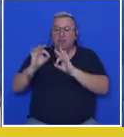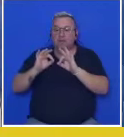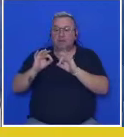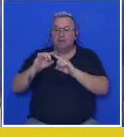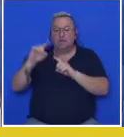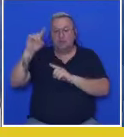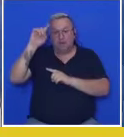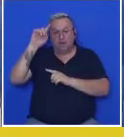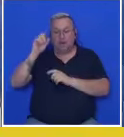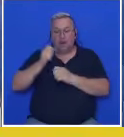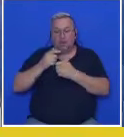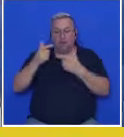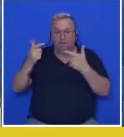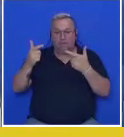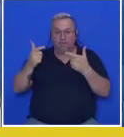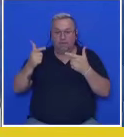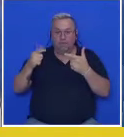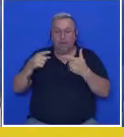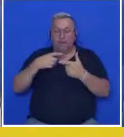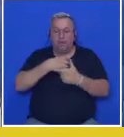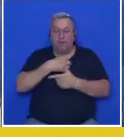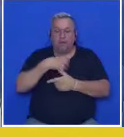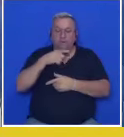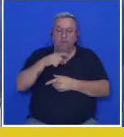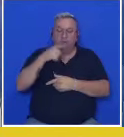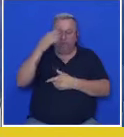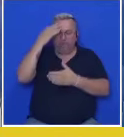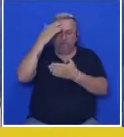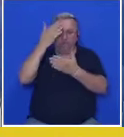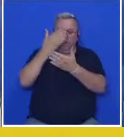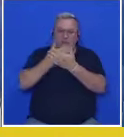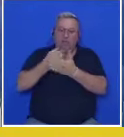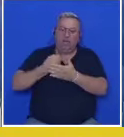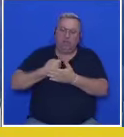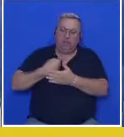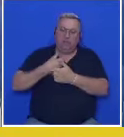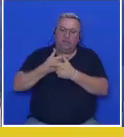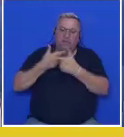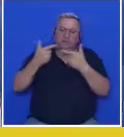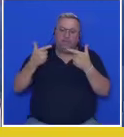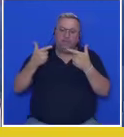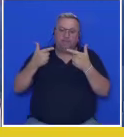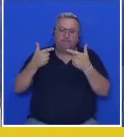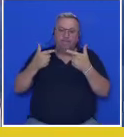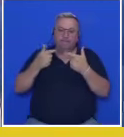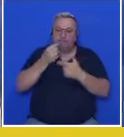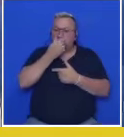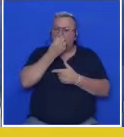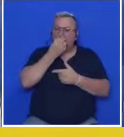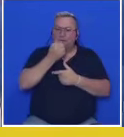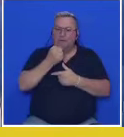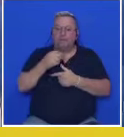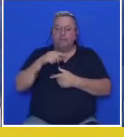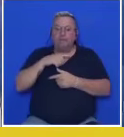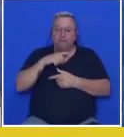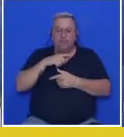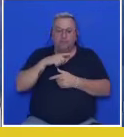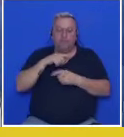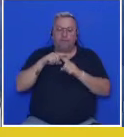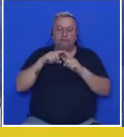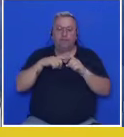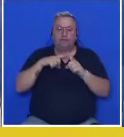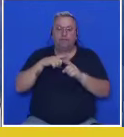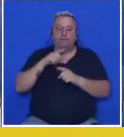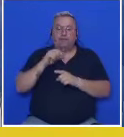o sorteio do dia de sorte, a modalidade em que você aposta os seus números da sorte. Aqui o globo número 6 está